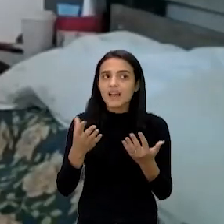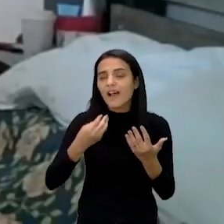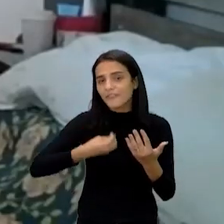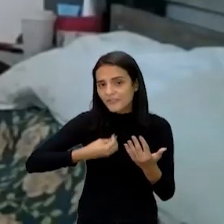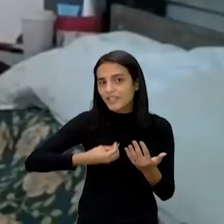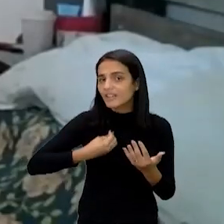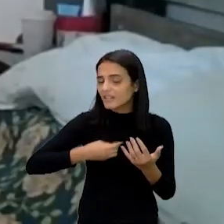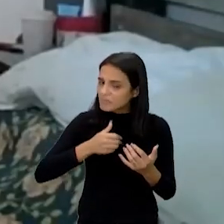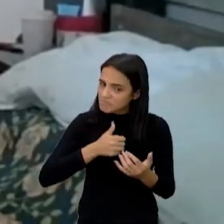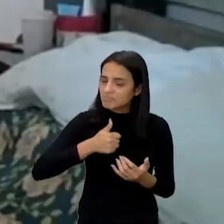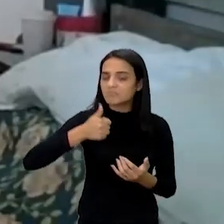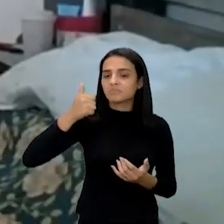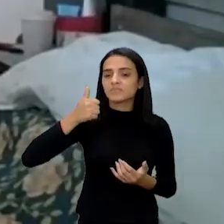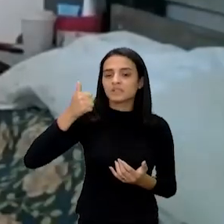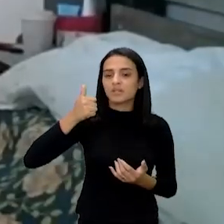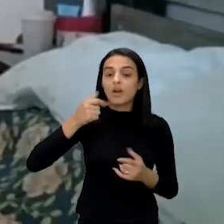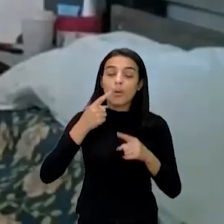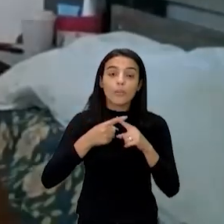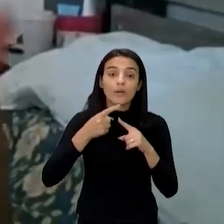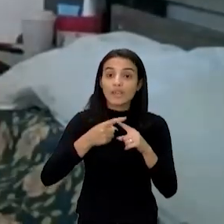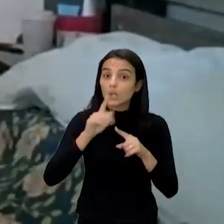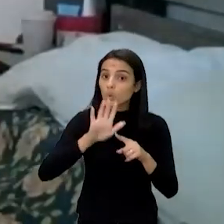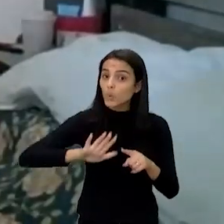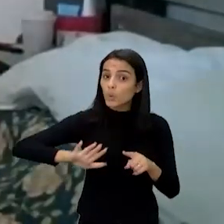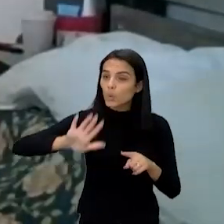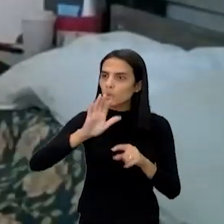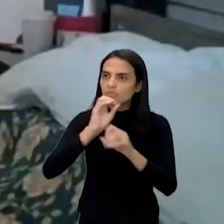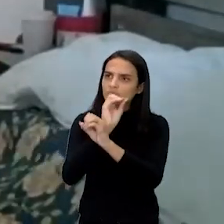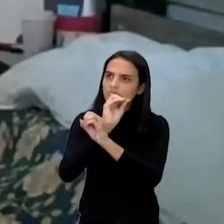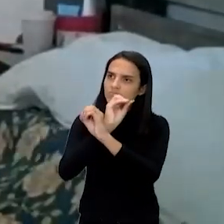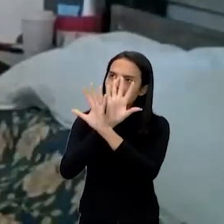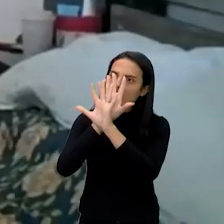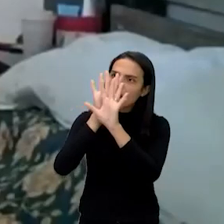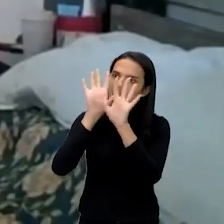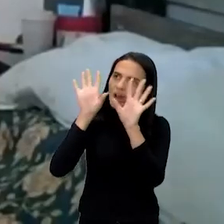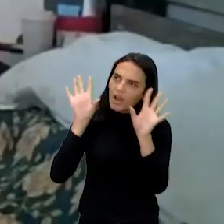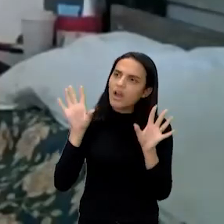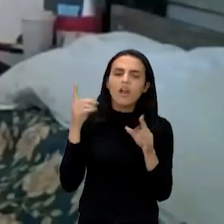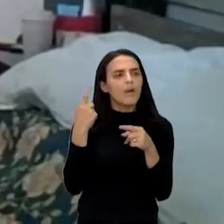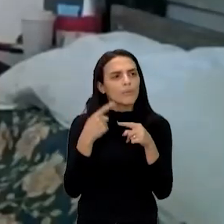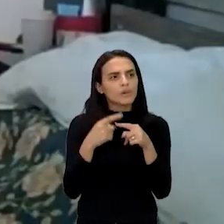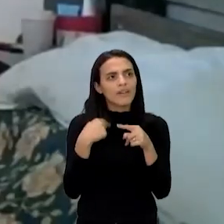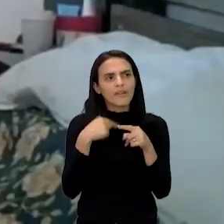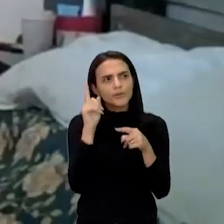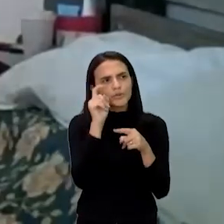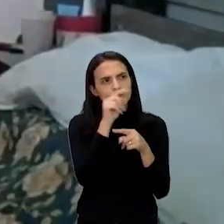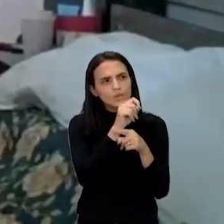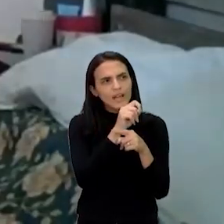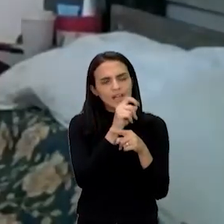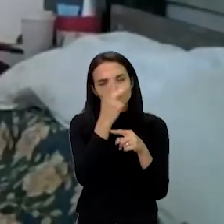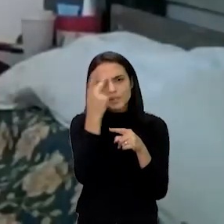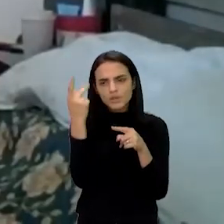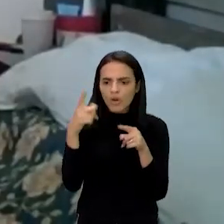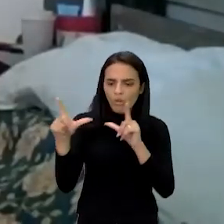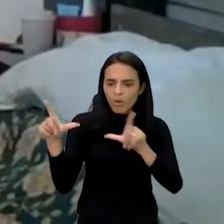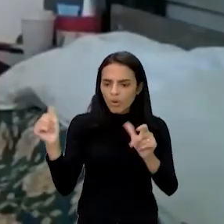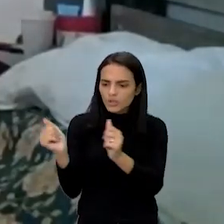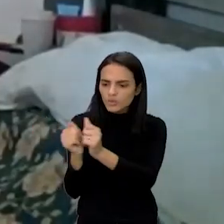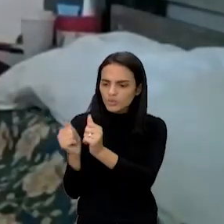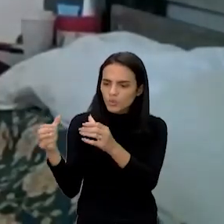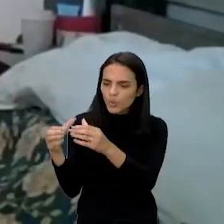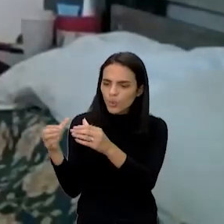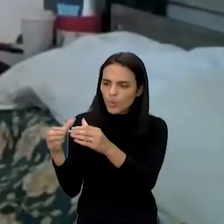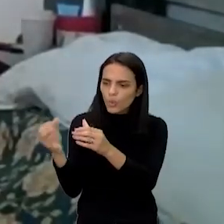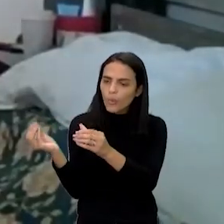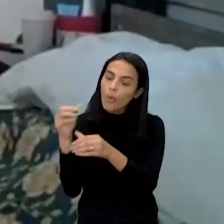melhorar bastante, porque tudo ficou mais claro, eu entendi quais eram, por que eu tinha tanta dificuldade de me relacionar, por que era tão difícil aprender dentro